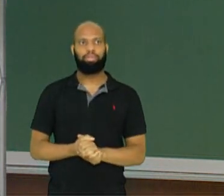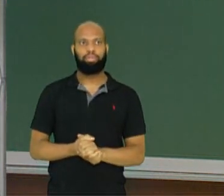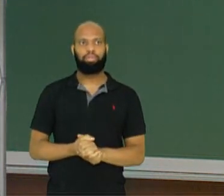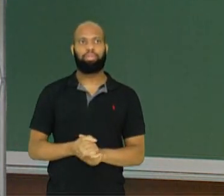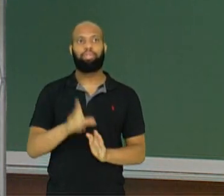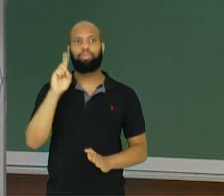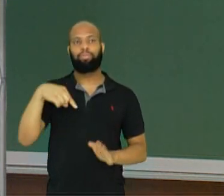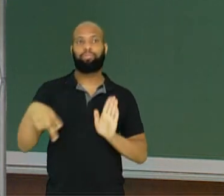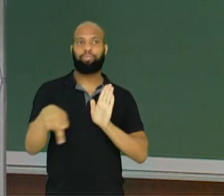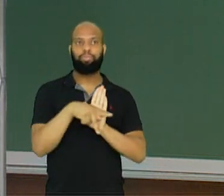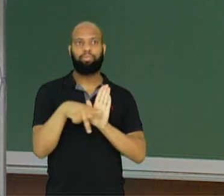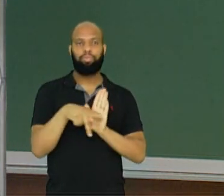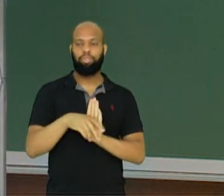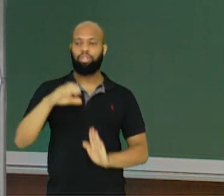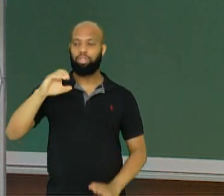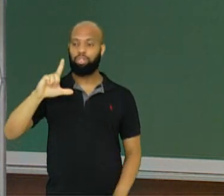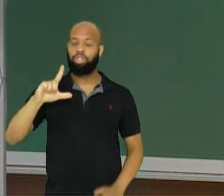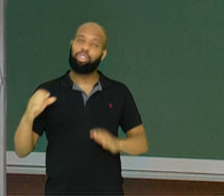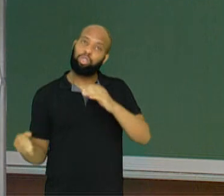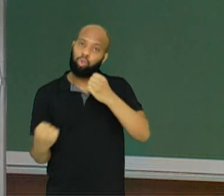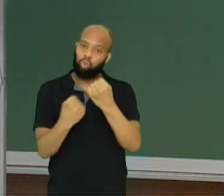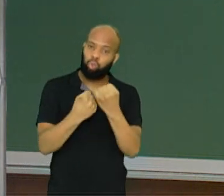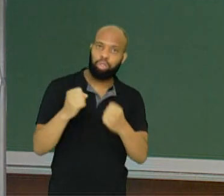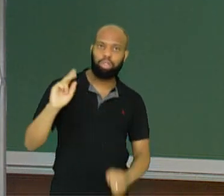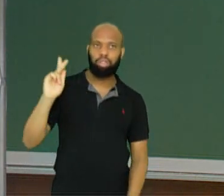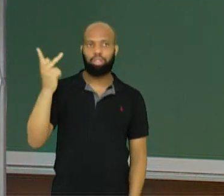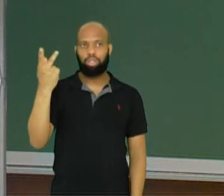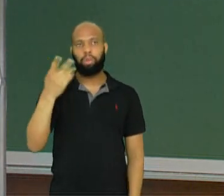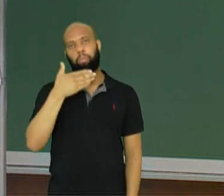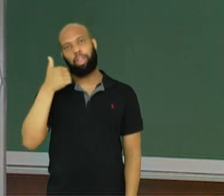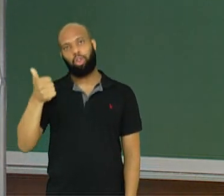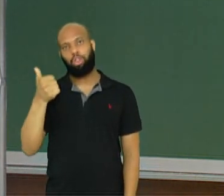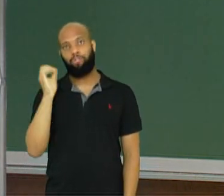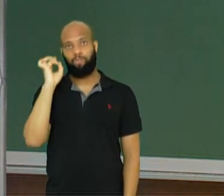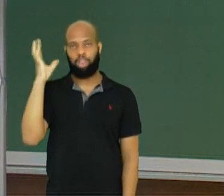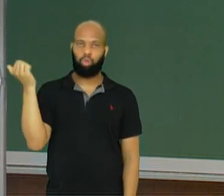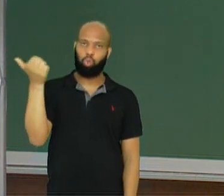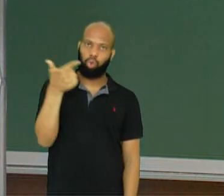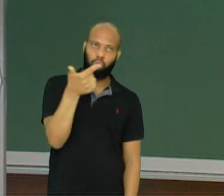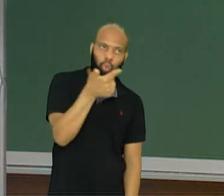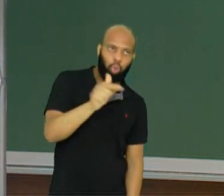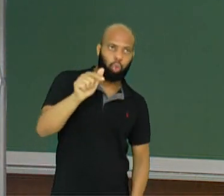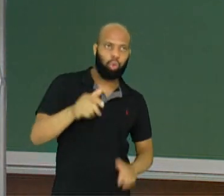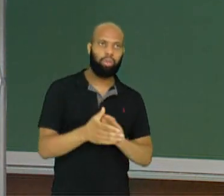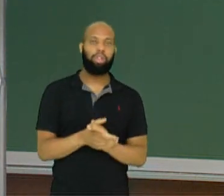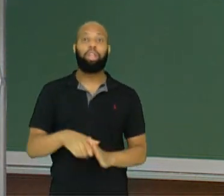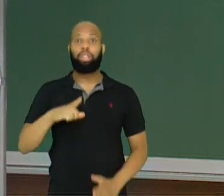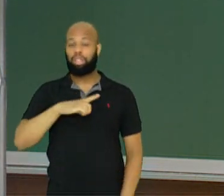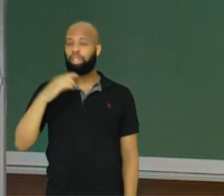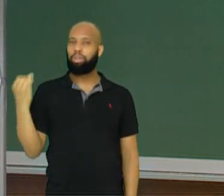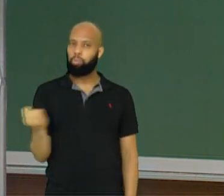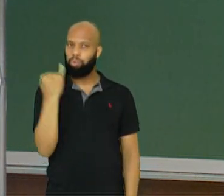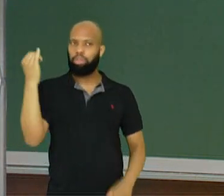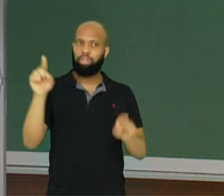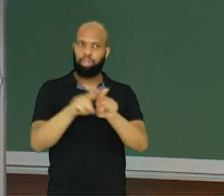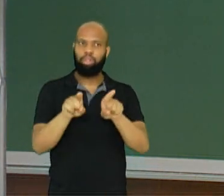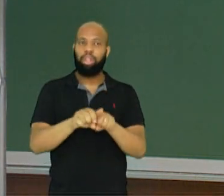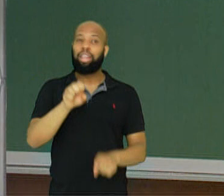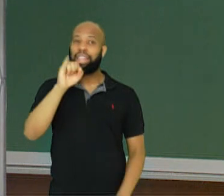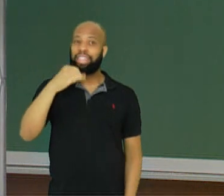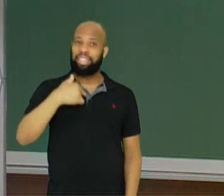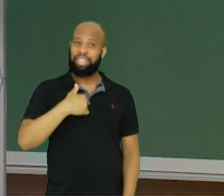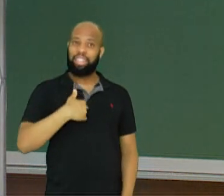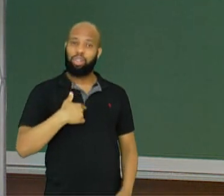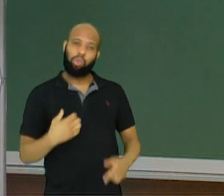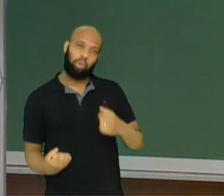do cloro no lugar desse hidrogênio seria maior do que os outros. O detalhe é o seguinte, se eu substituir